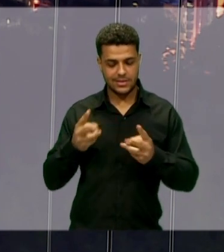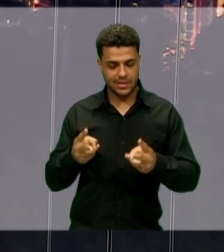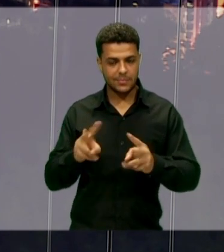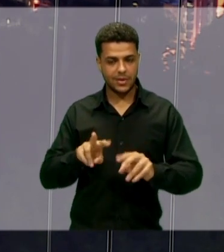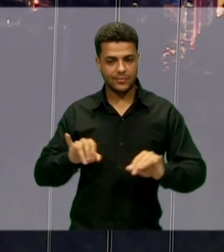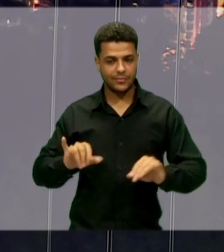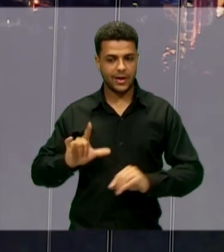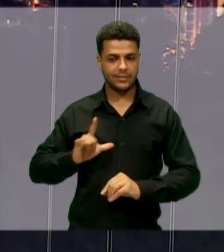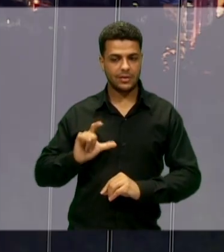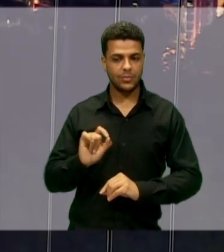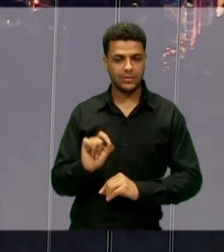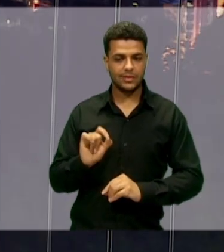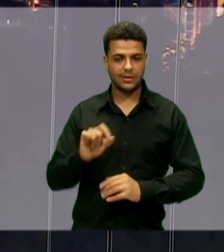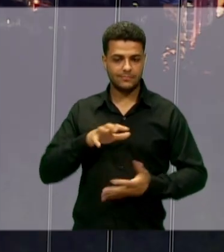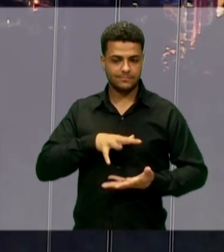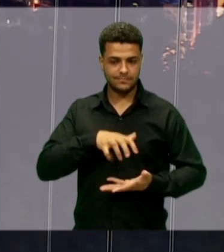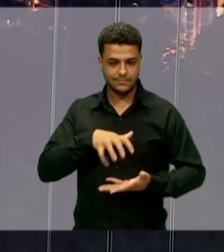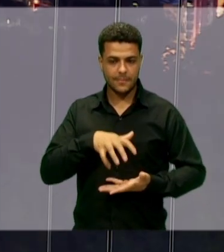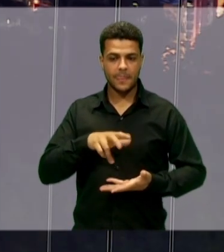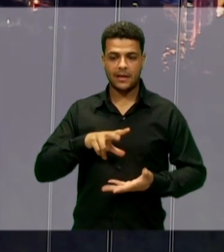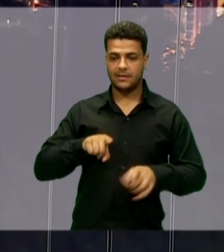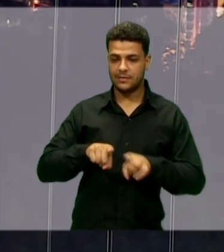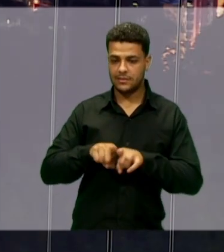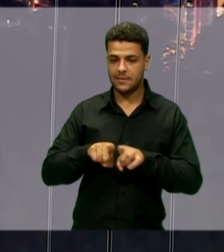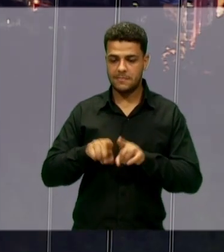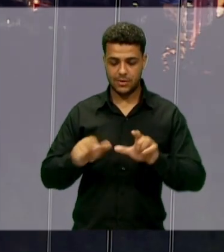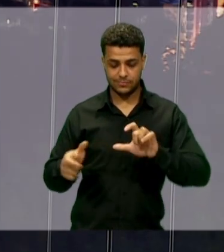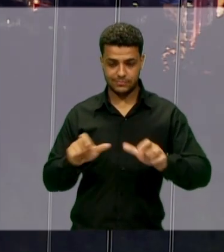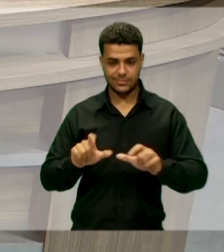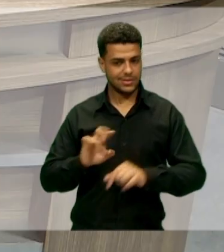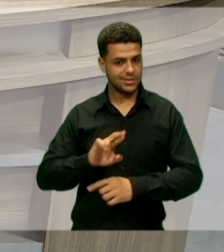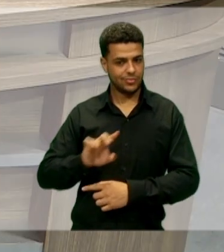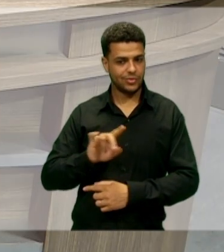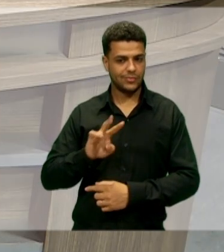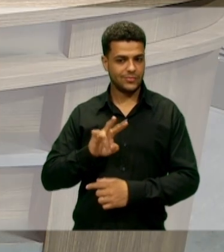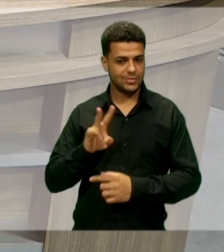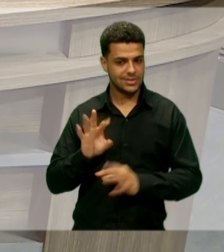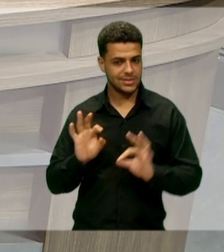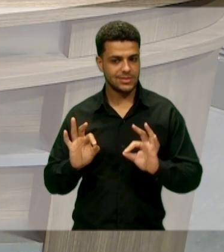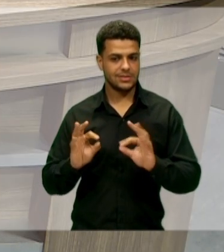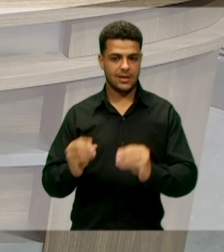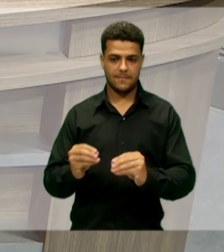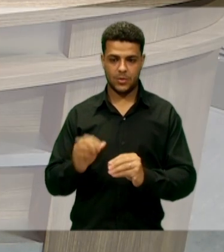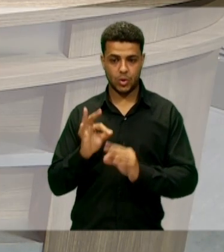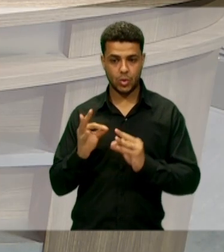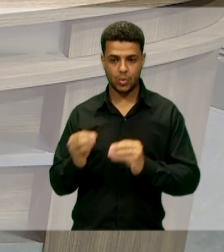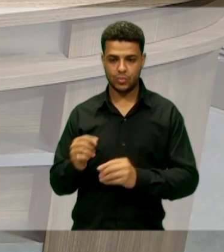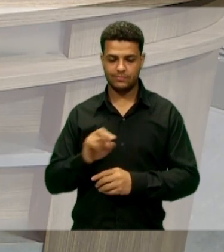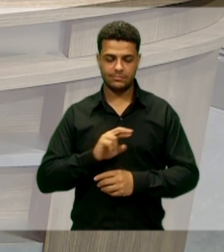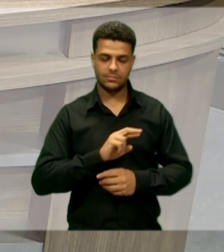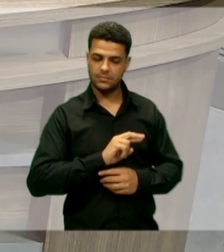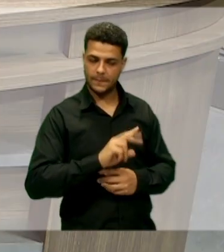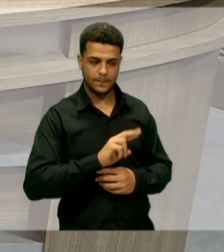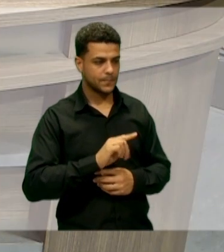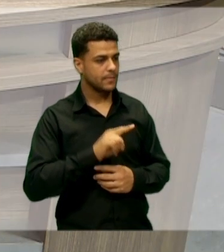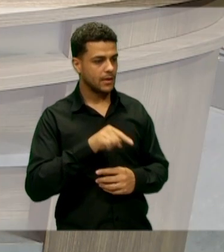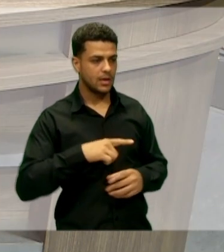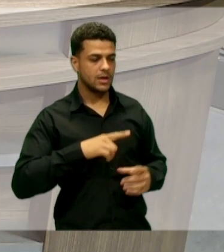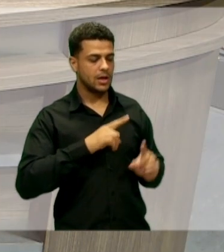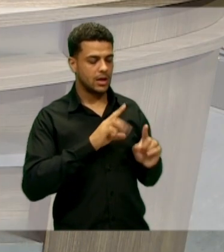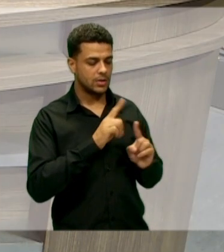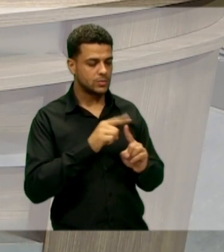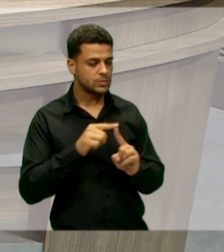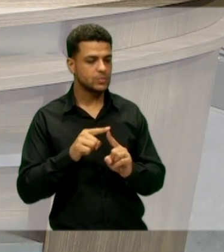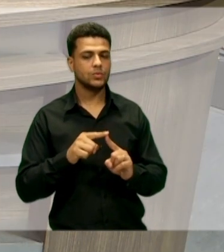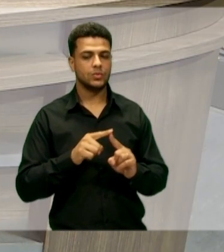necessitar de fazer radioterapia e quimioterapia, não necessariamente? Em alguns casos, não. São alguns casos muito selecionados,